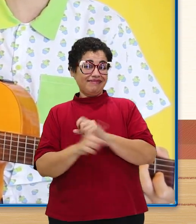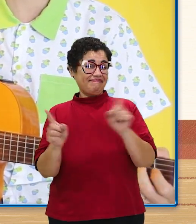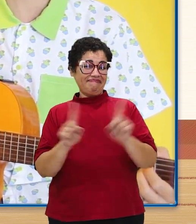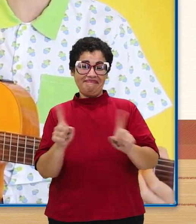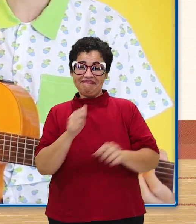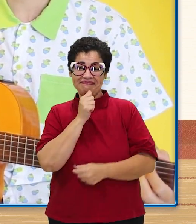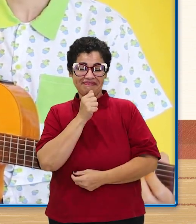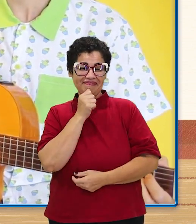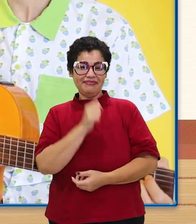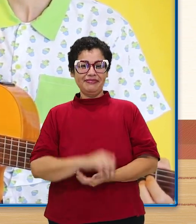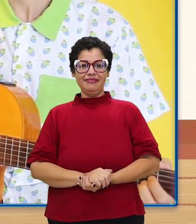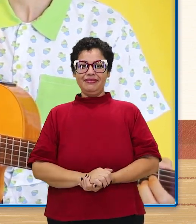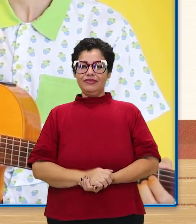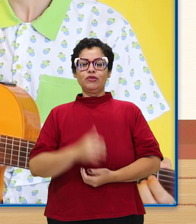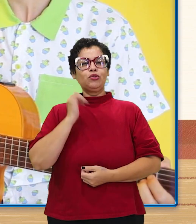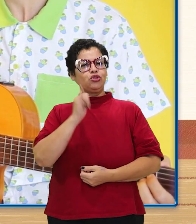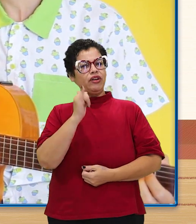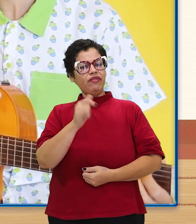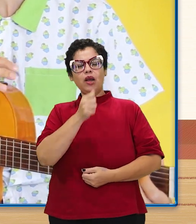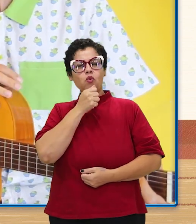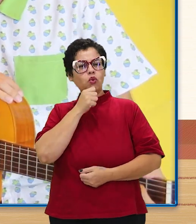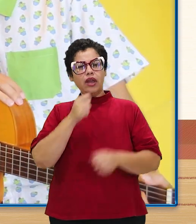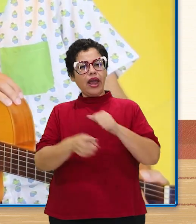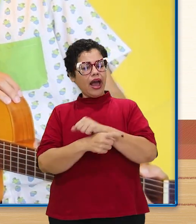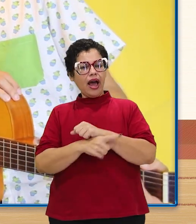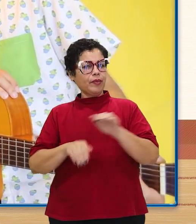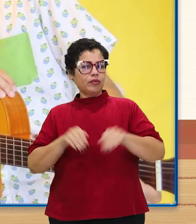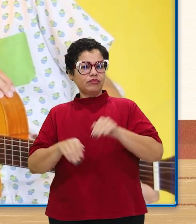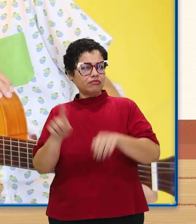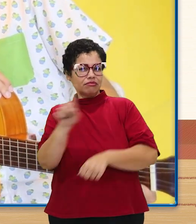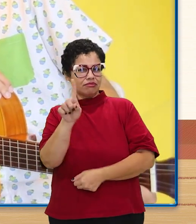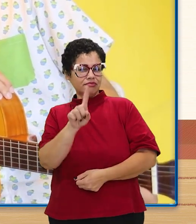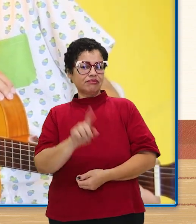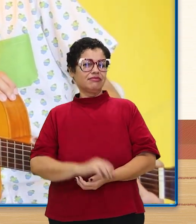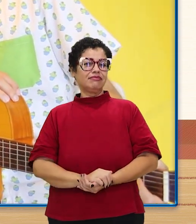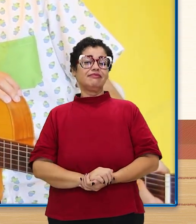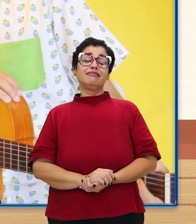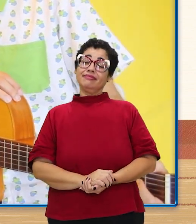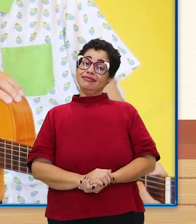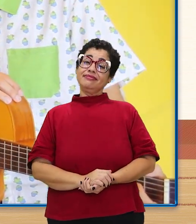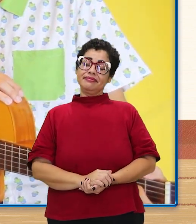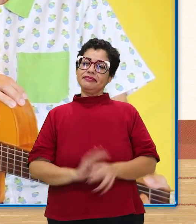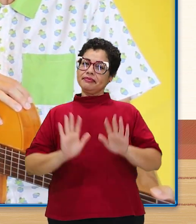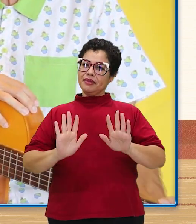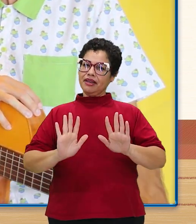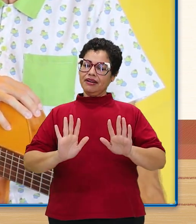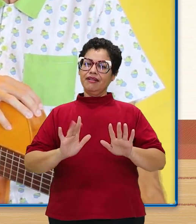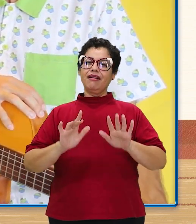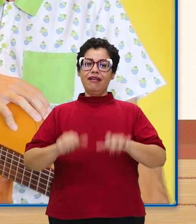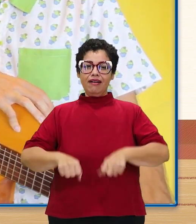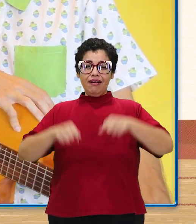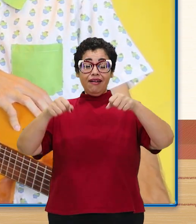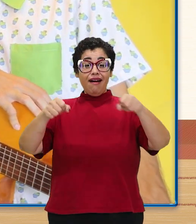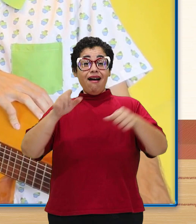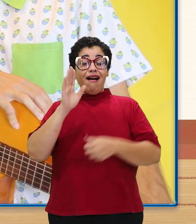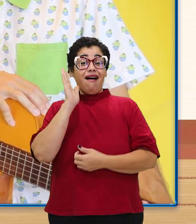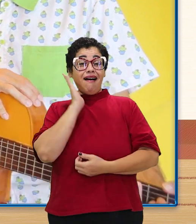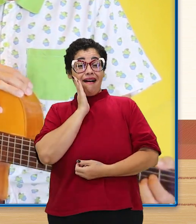não tem rabo de tatu. Já falei que não tem rabo de tatu, tem, né? Eita! Peraí.